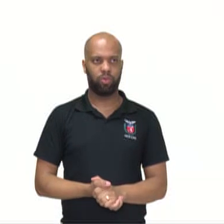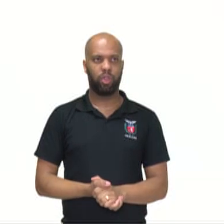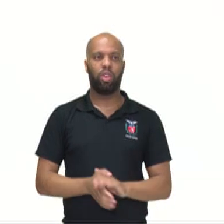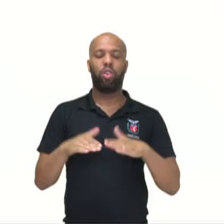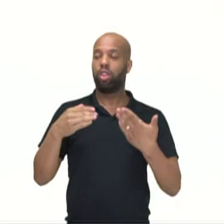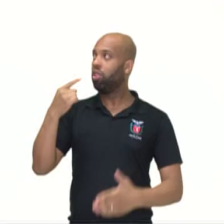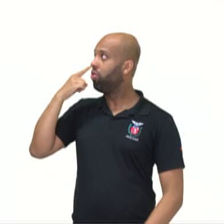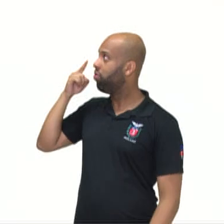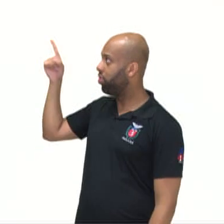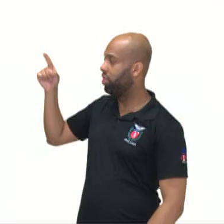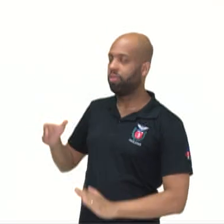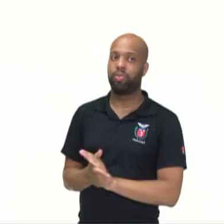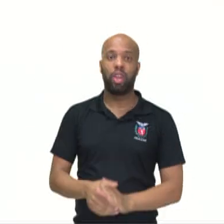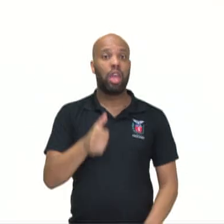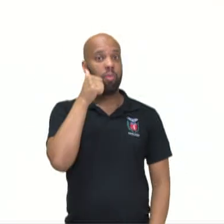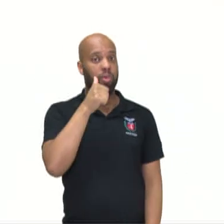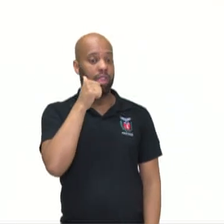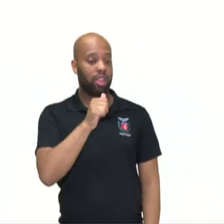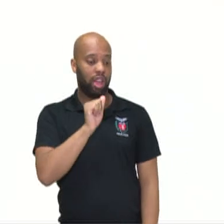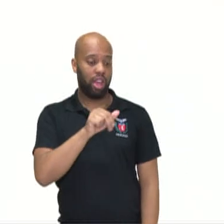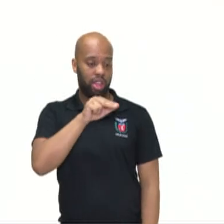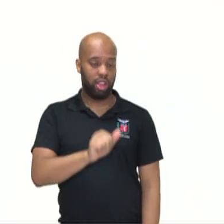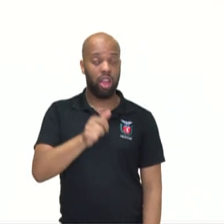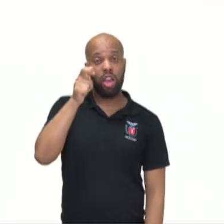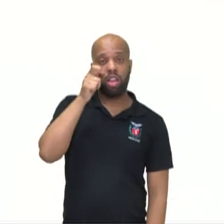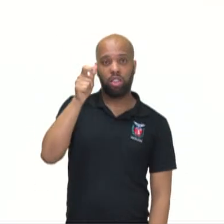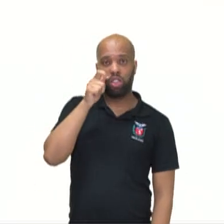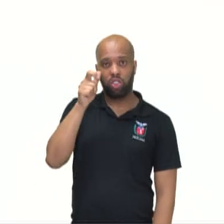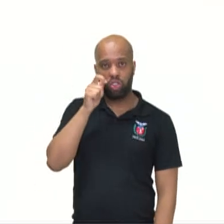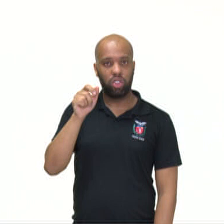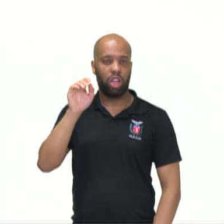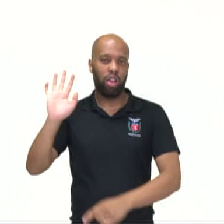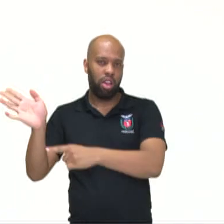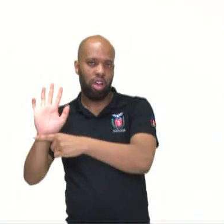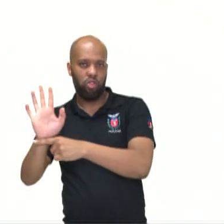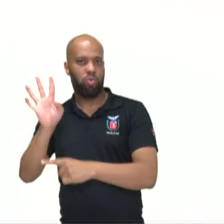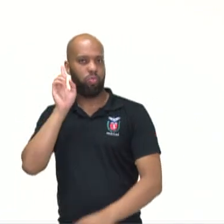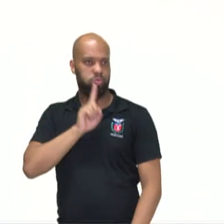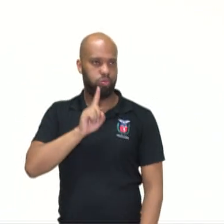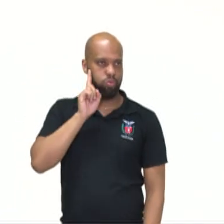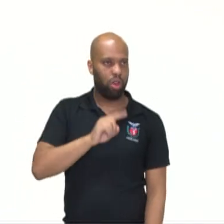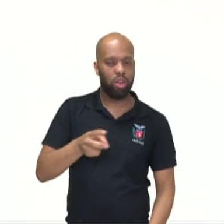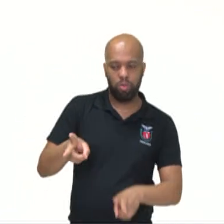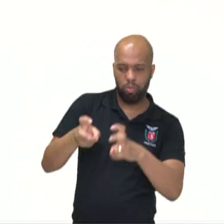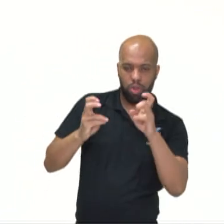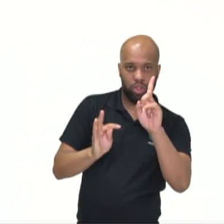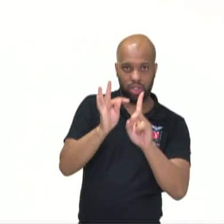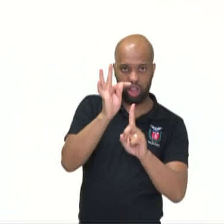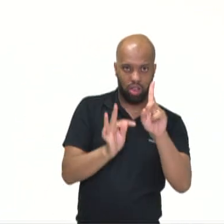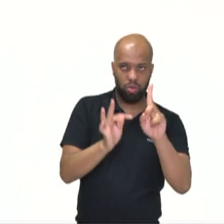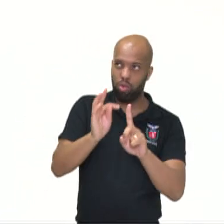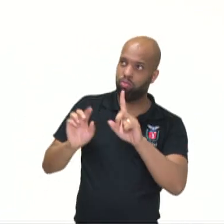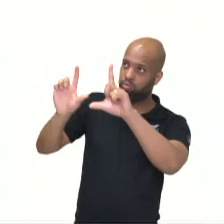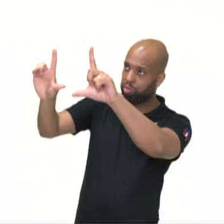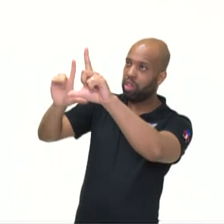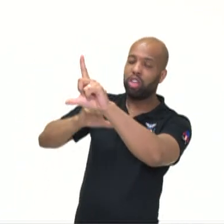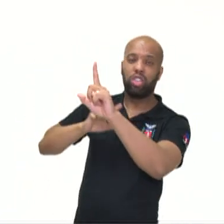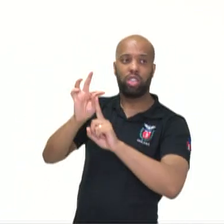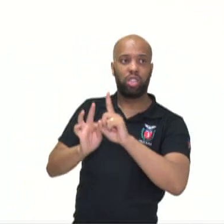Então tá ali. Ana assistia a um filme americano e percebeu que o termômetro de rua, em uma cena, marcava a temperatura